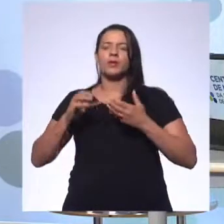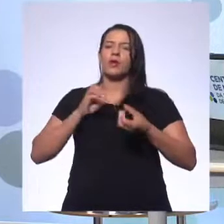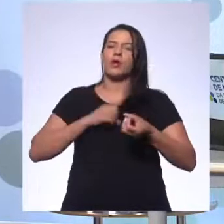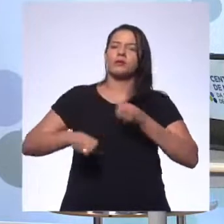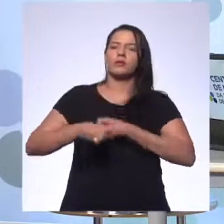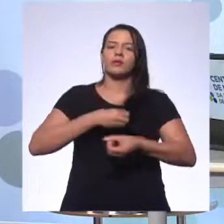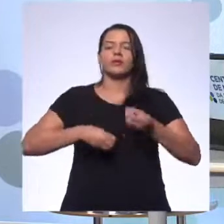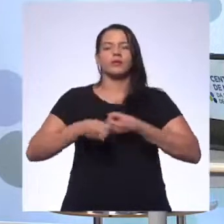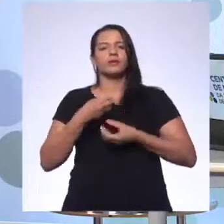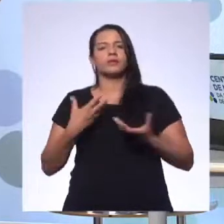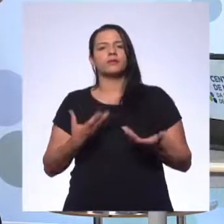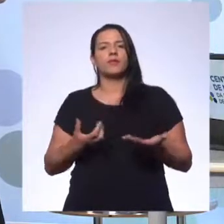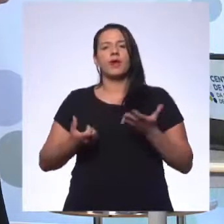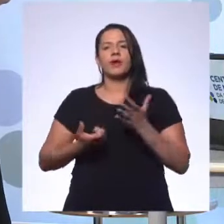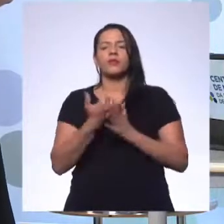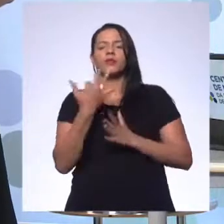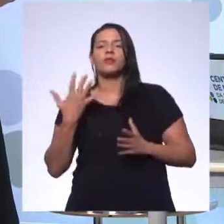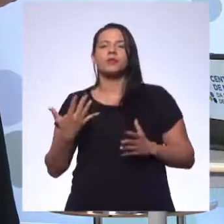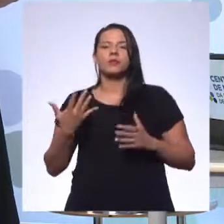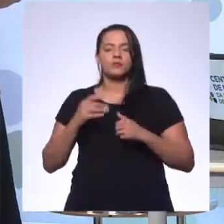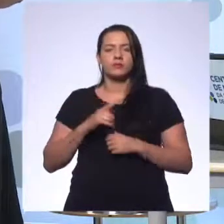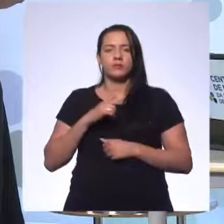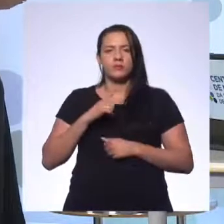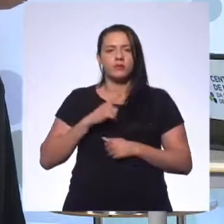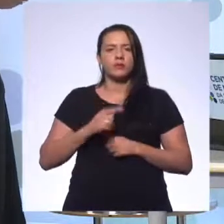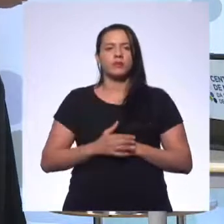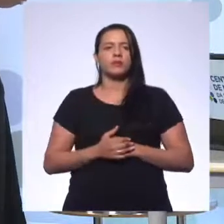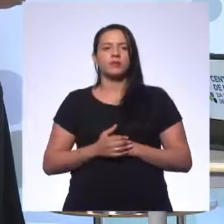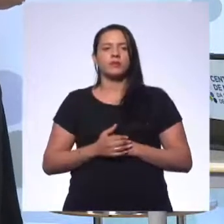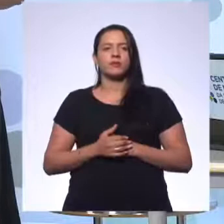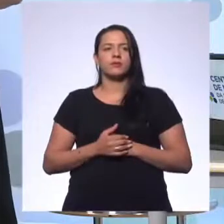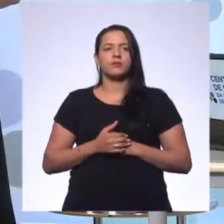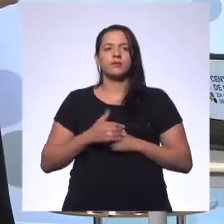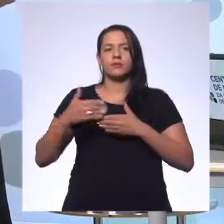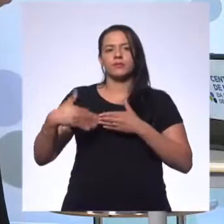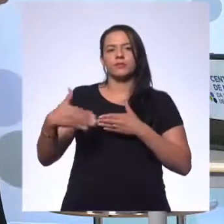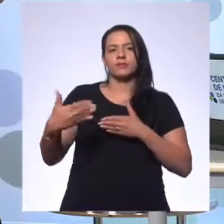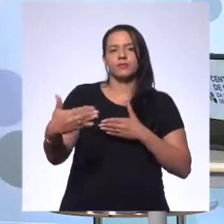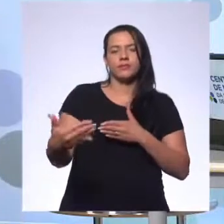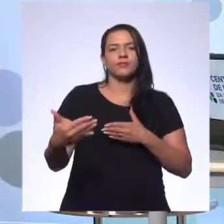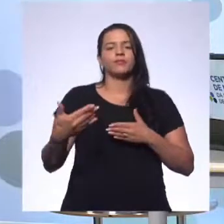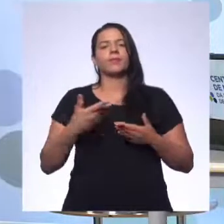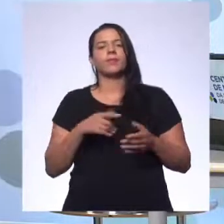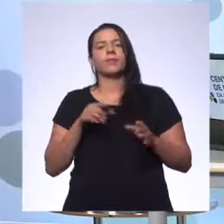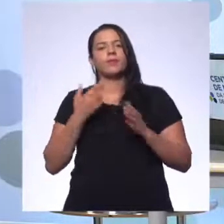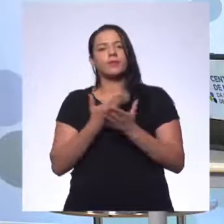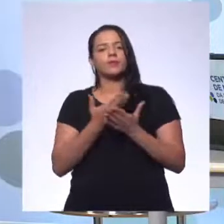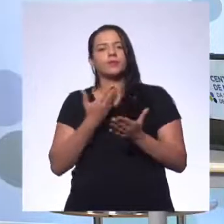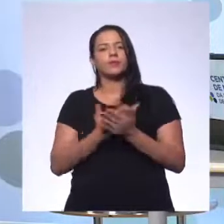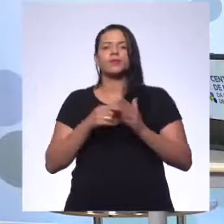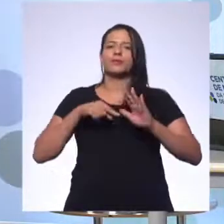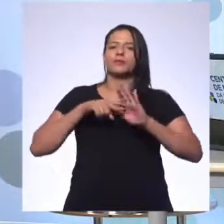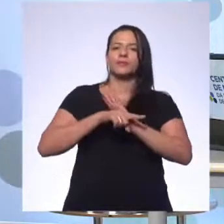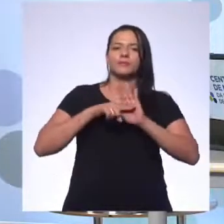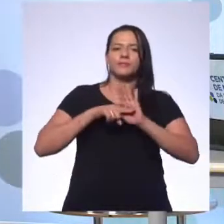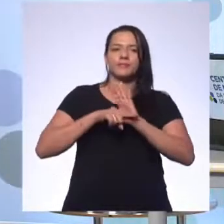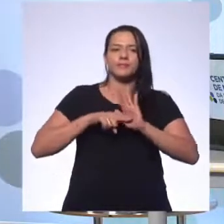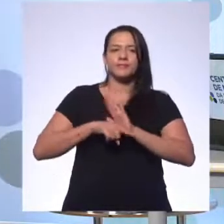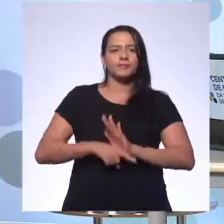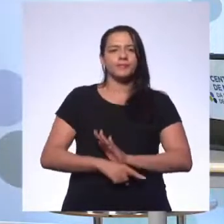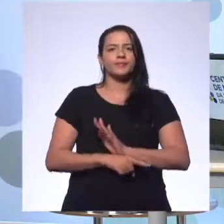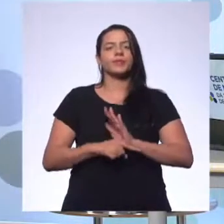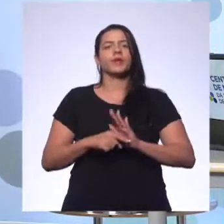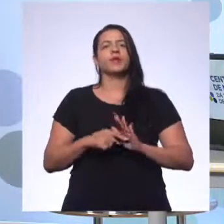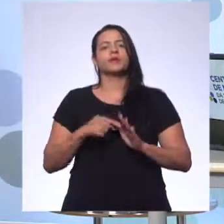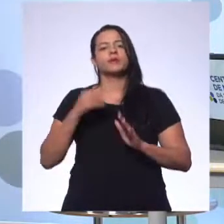celular, a quantidade de célula, e aí ao longo do tempo, com o estudo aí, com os